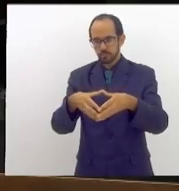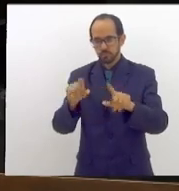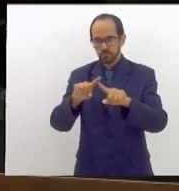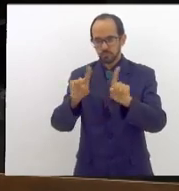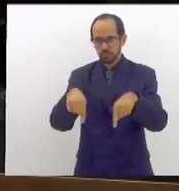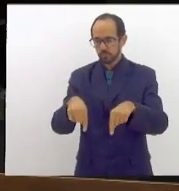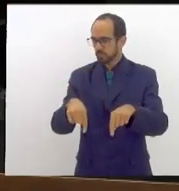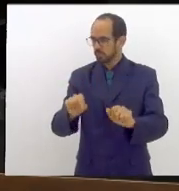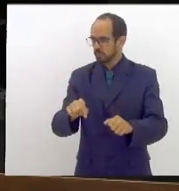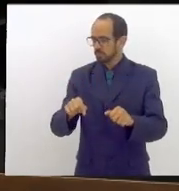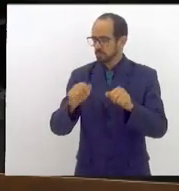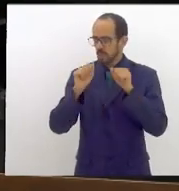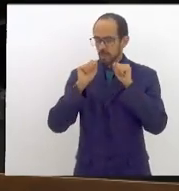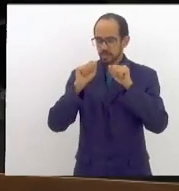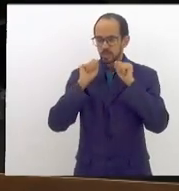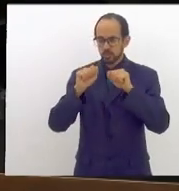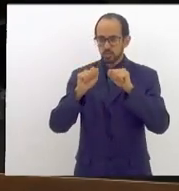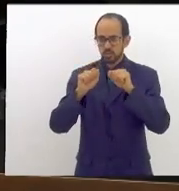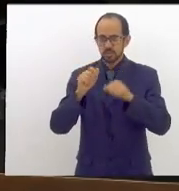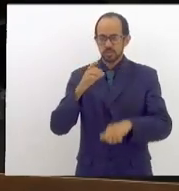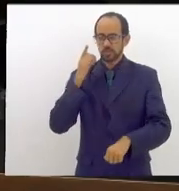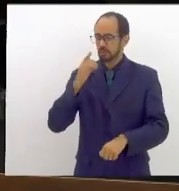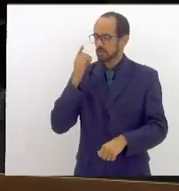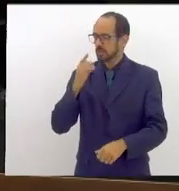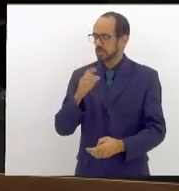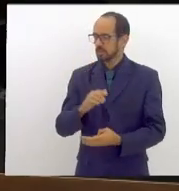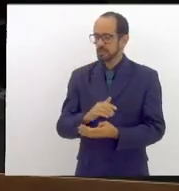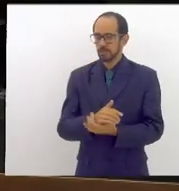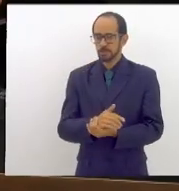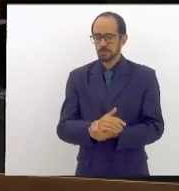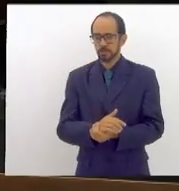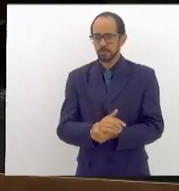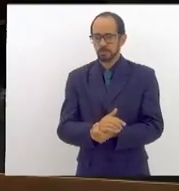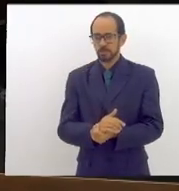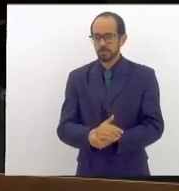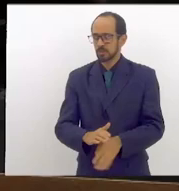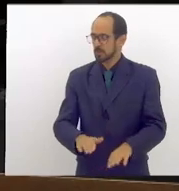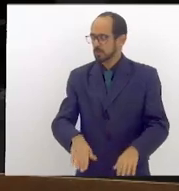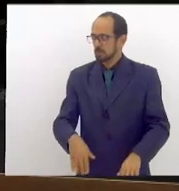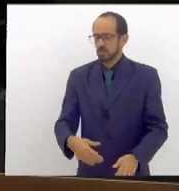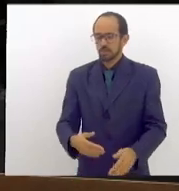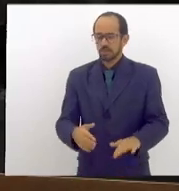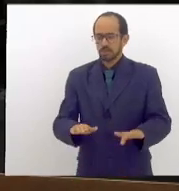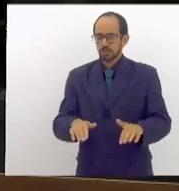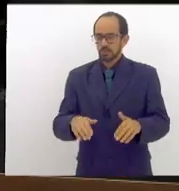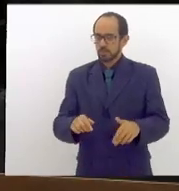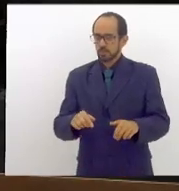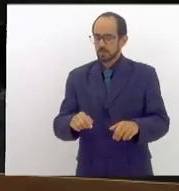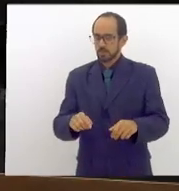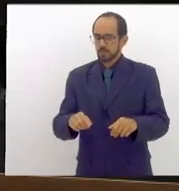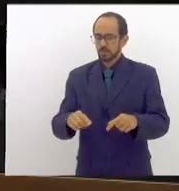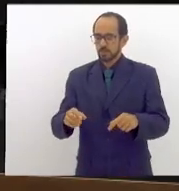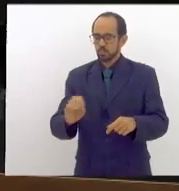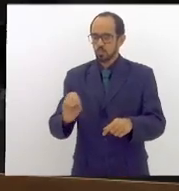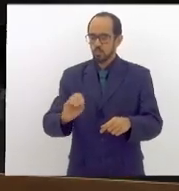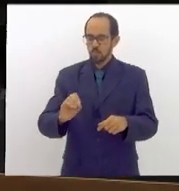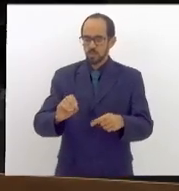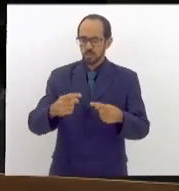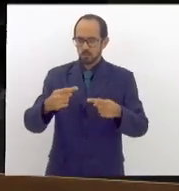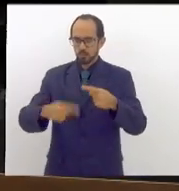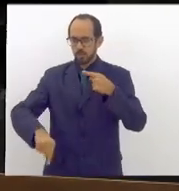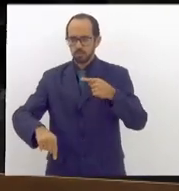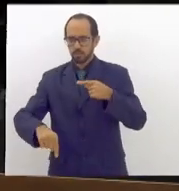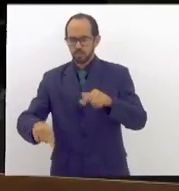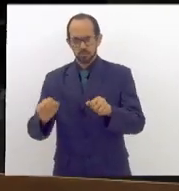assessores e dos deputados porque nenhum Deputado tá impedido de cursar os cursos